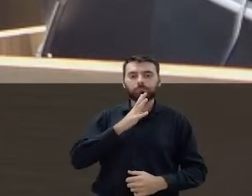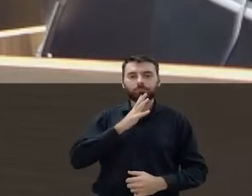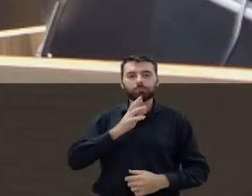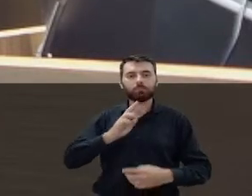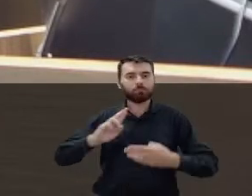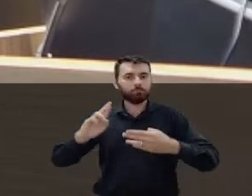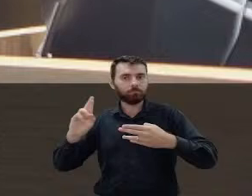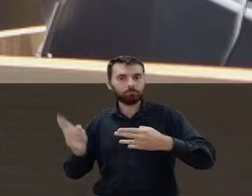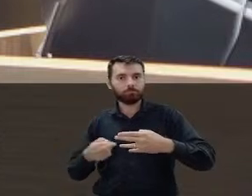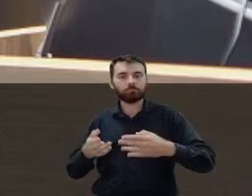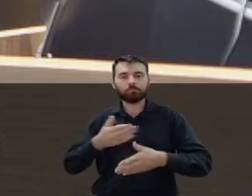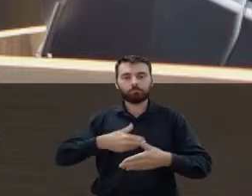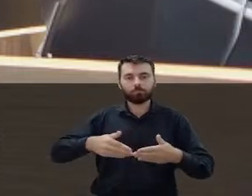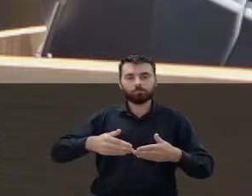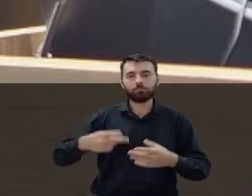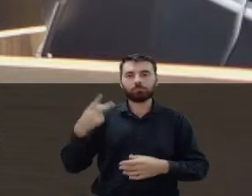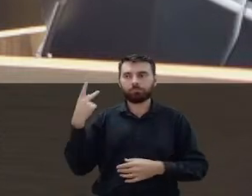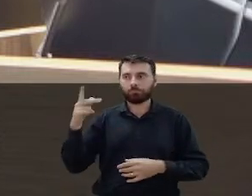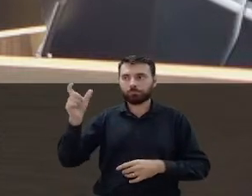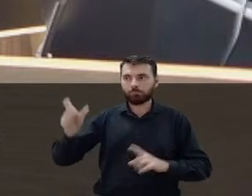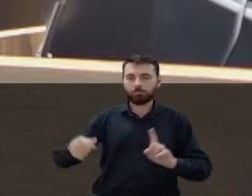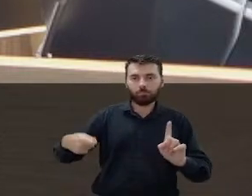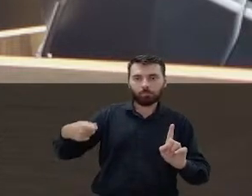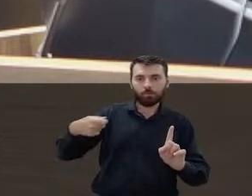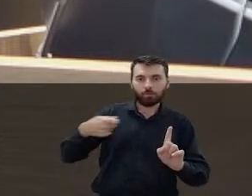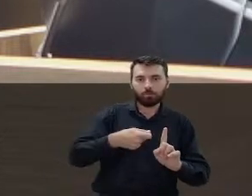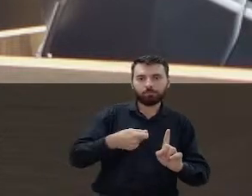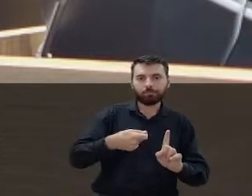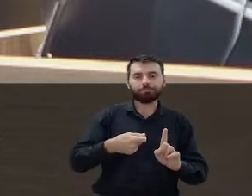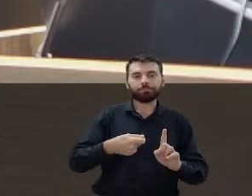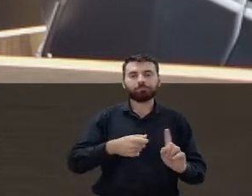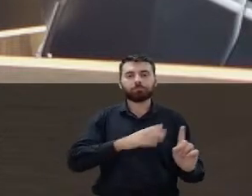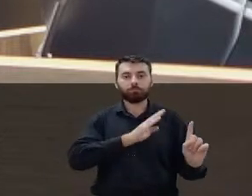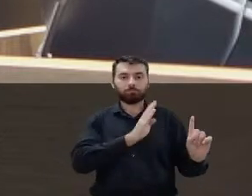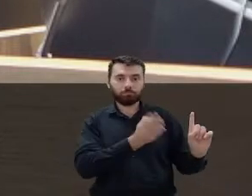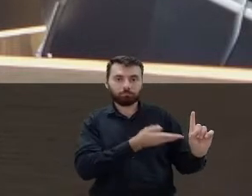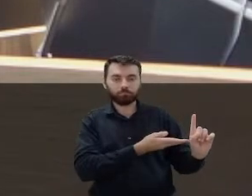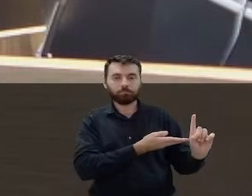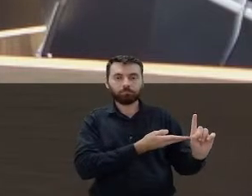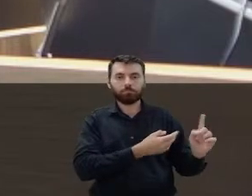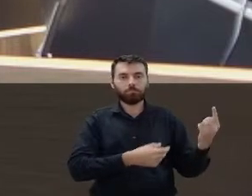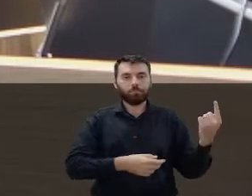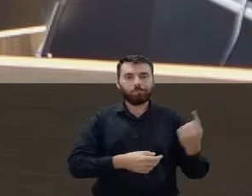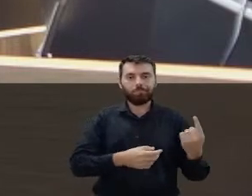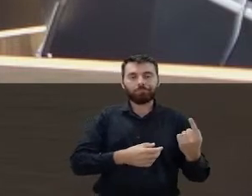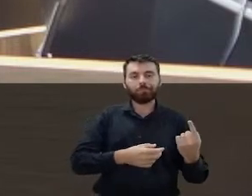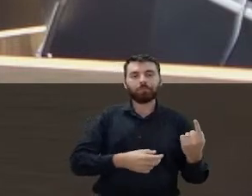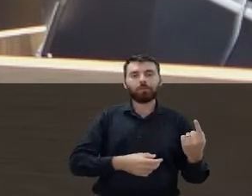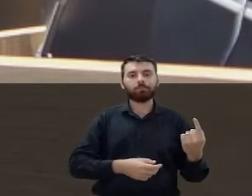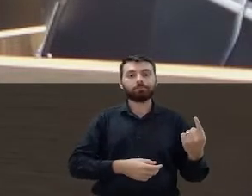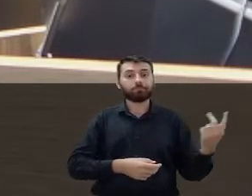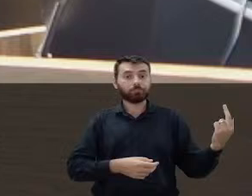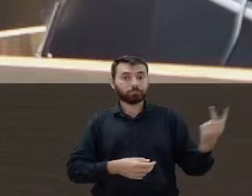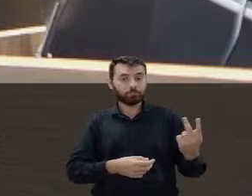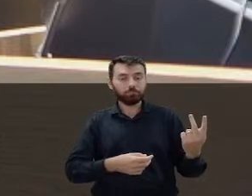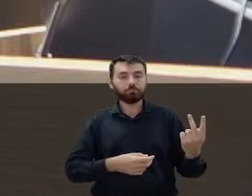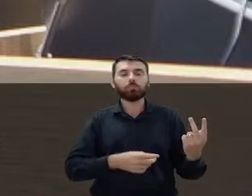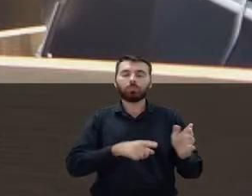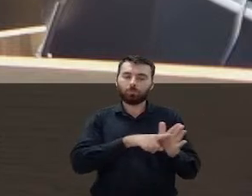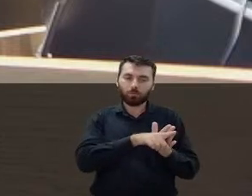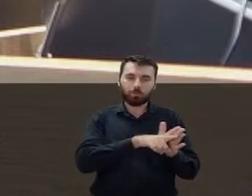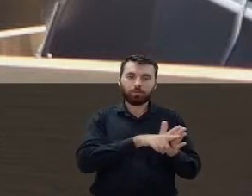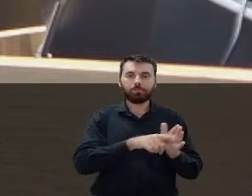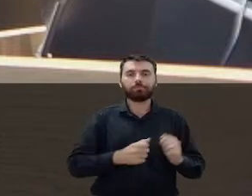o recurso da reclamante, da primeira reclamada e parcialmente do recurso da segunda reclamada. Não faço aqui quanto ao tema da multa